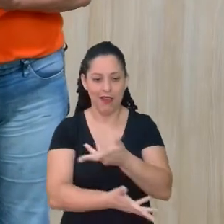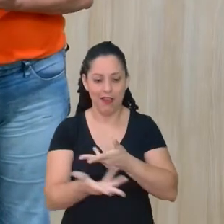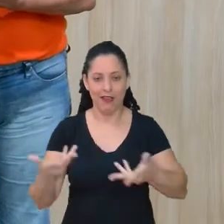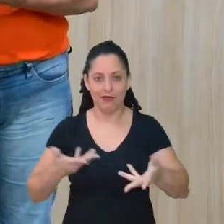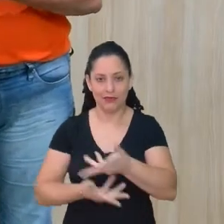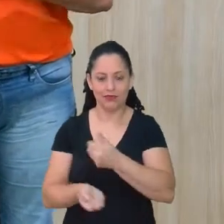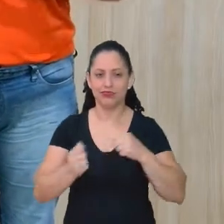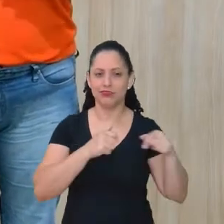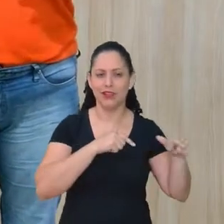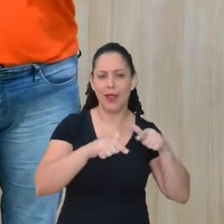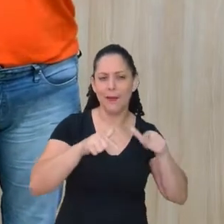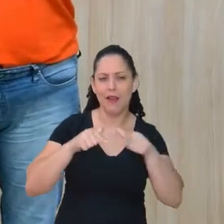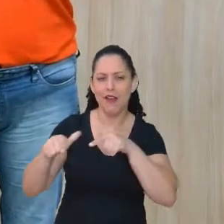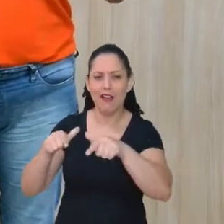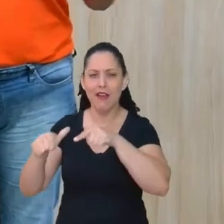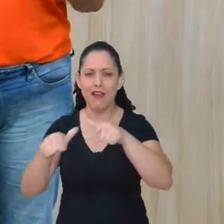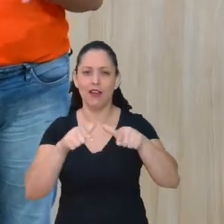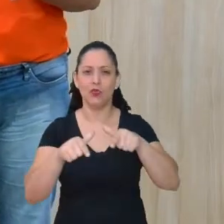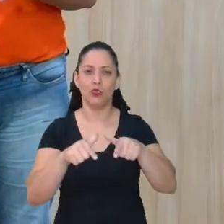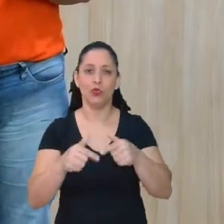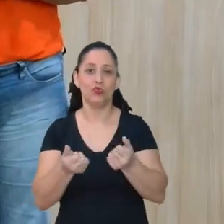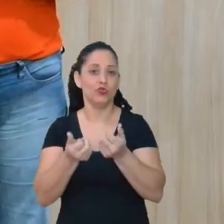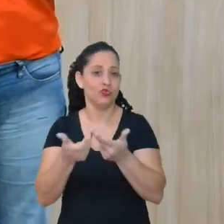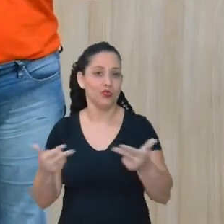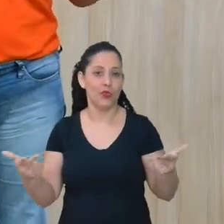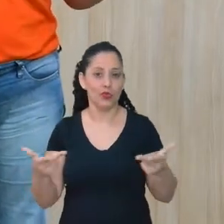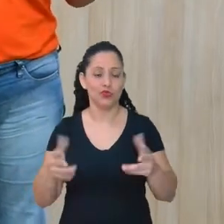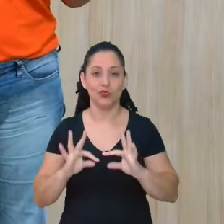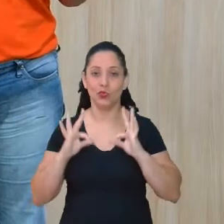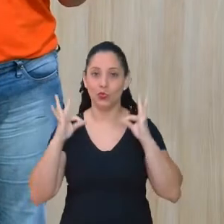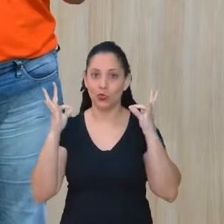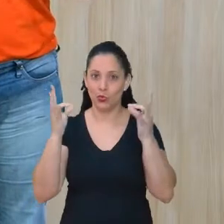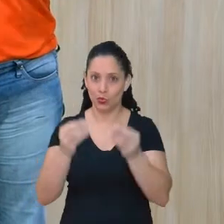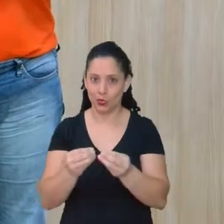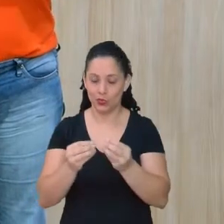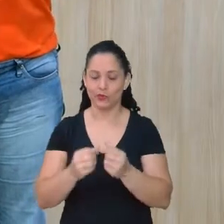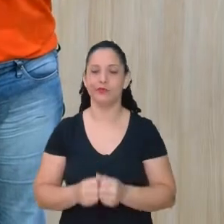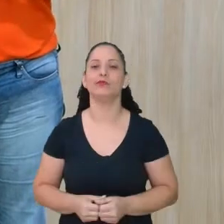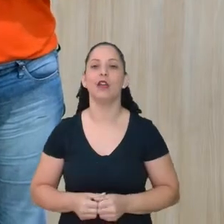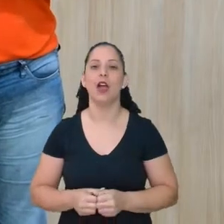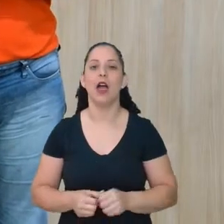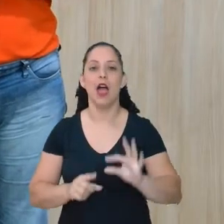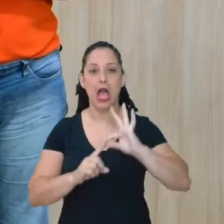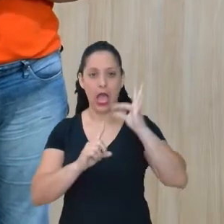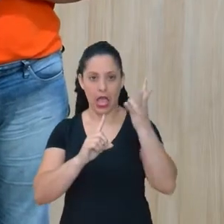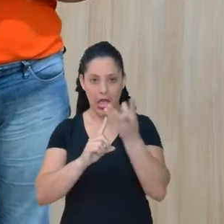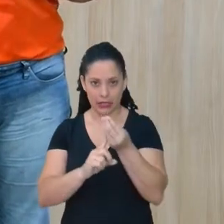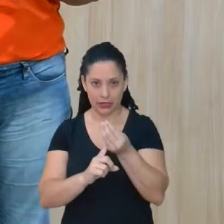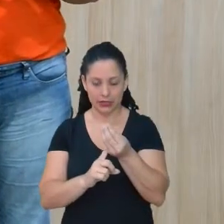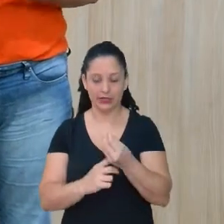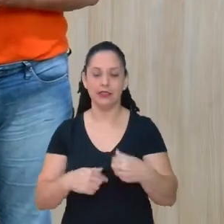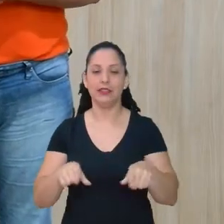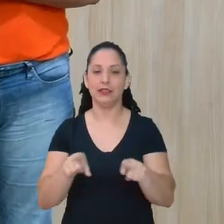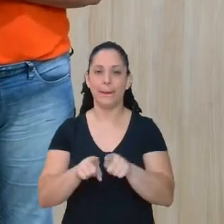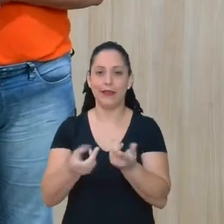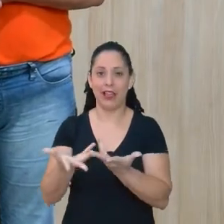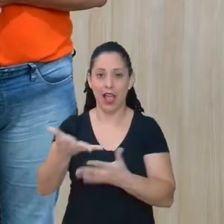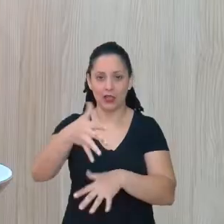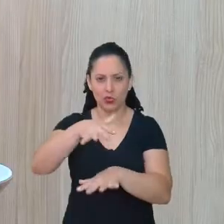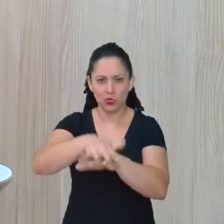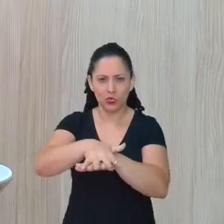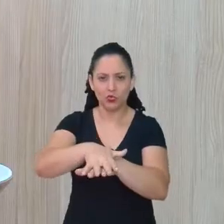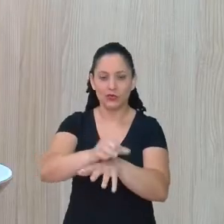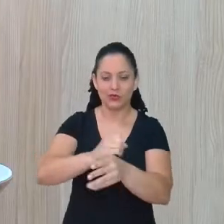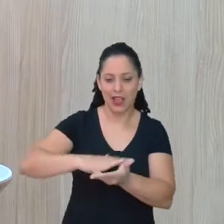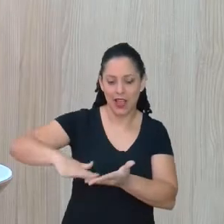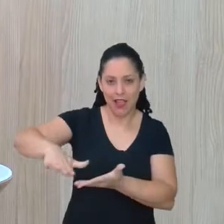do trabalho, com tudo. Então, a arte, ela tem que estar também, né? Ela inserida, porque tudo inserida dentro